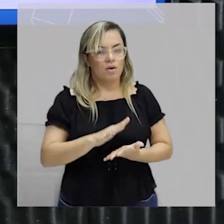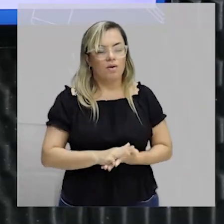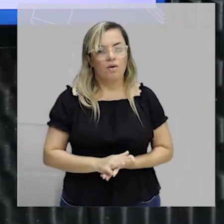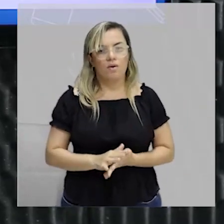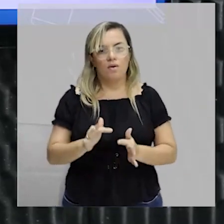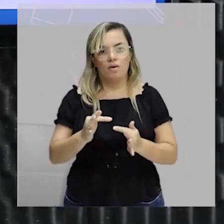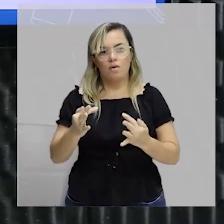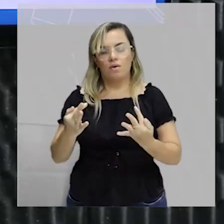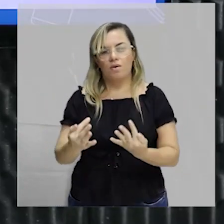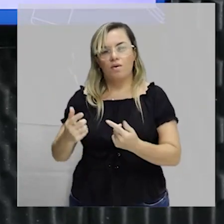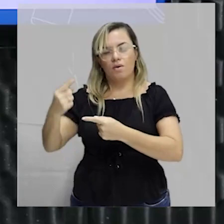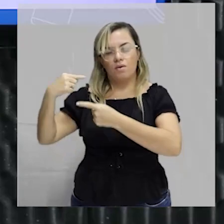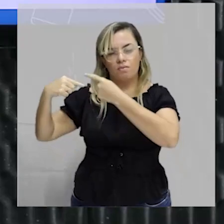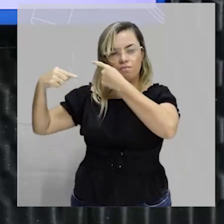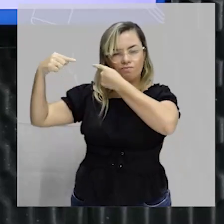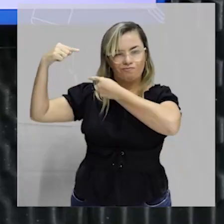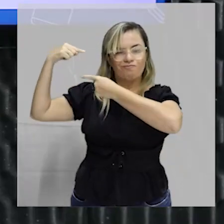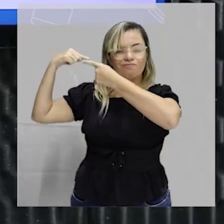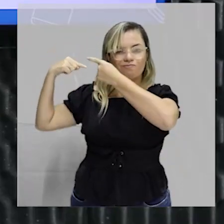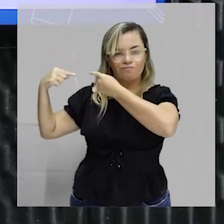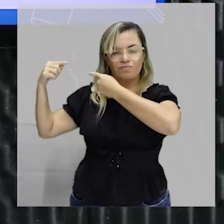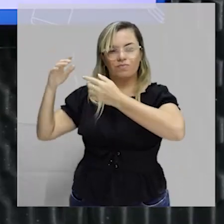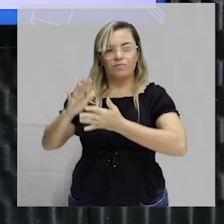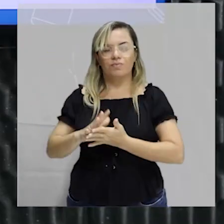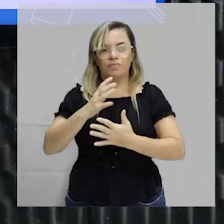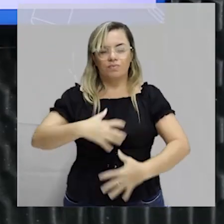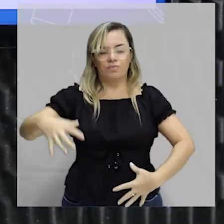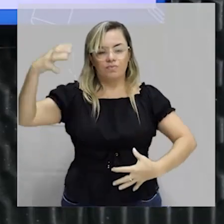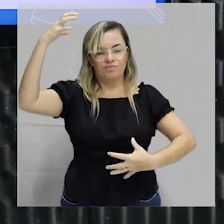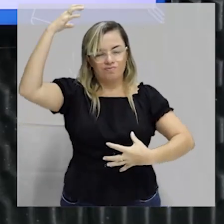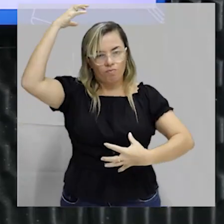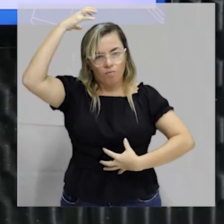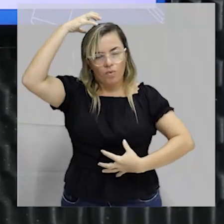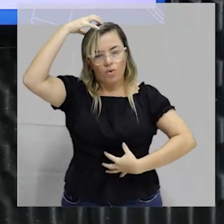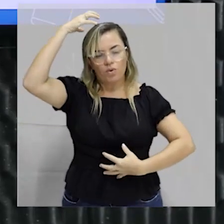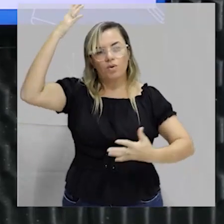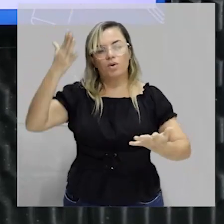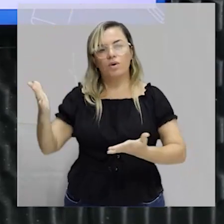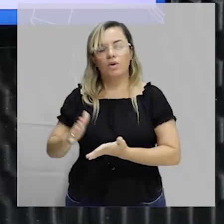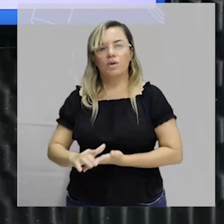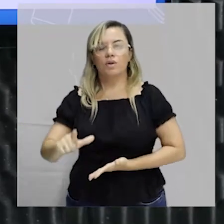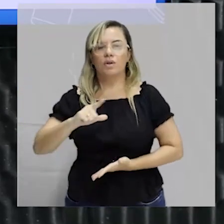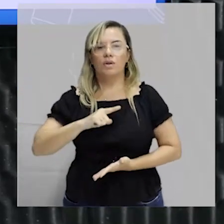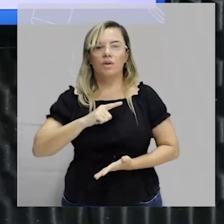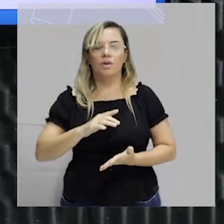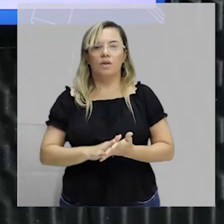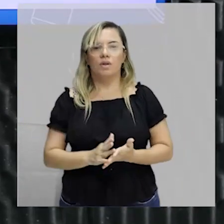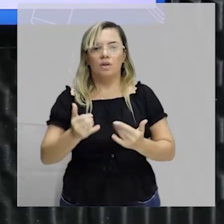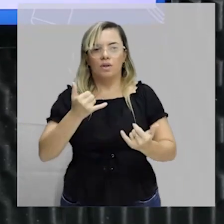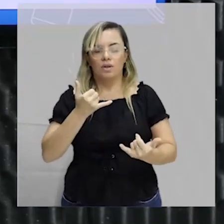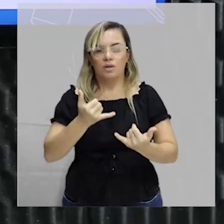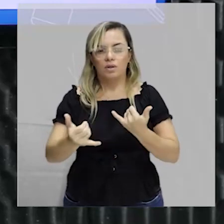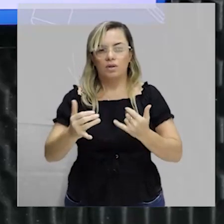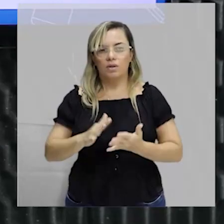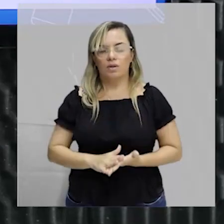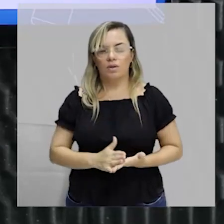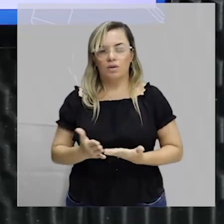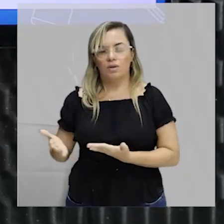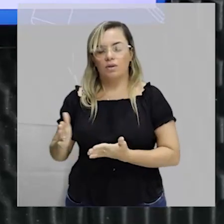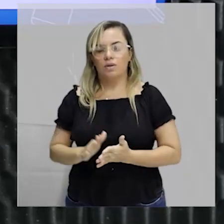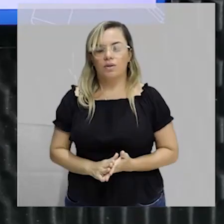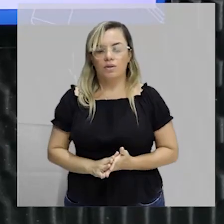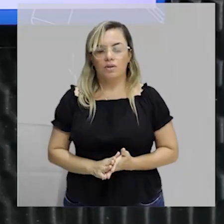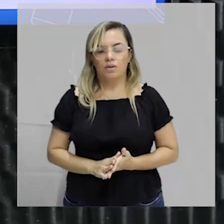animais, inclusive com primatas, né? E o que vai fazer com que a gente tenha esse parentesco maior entre esses